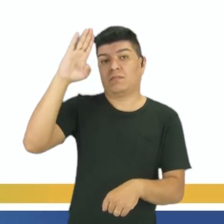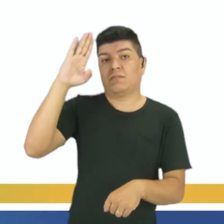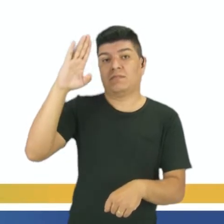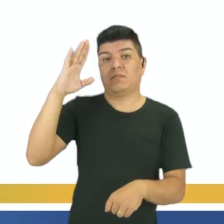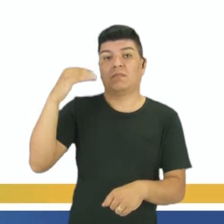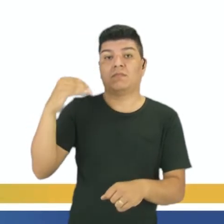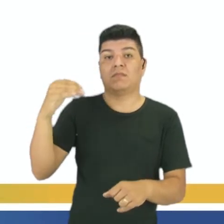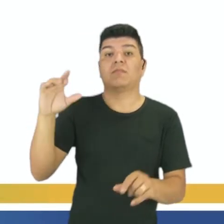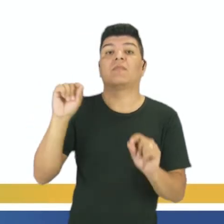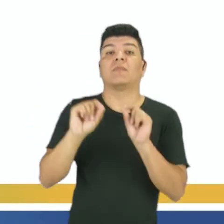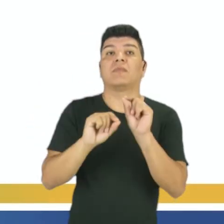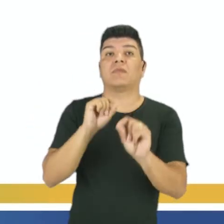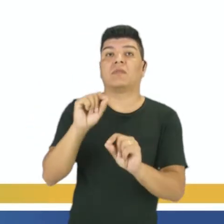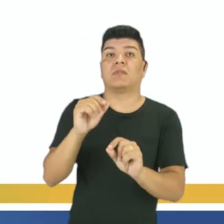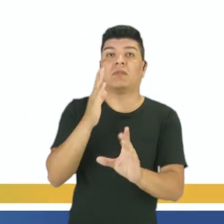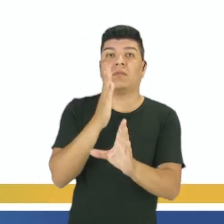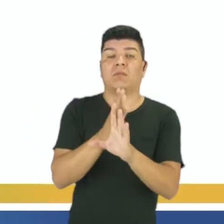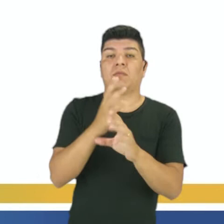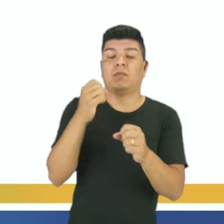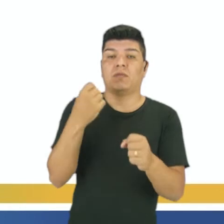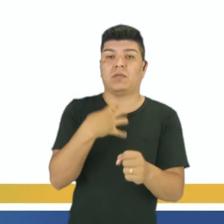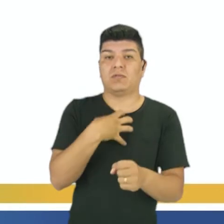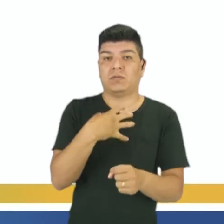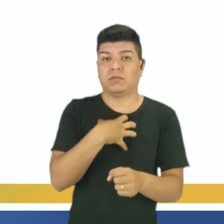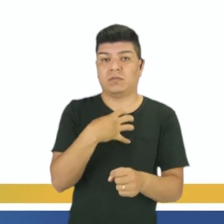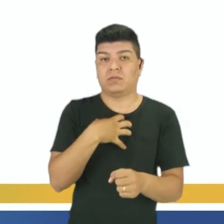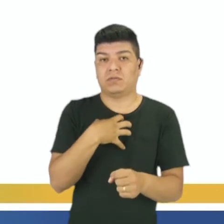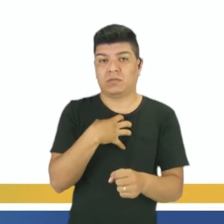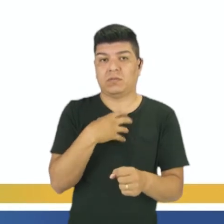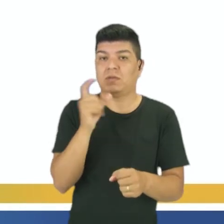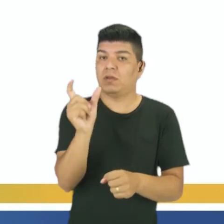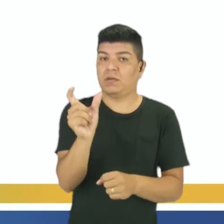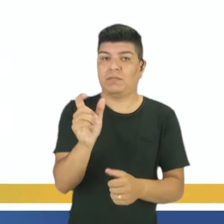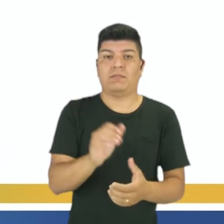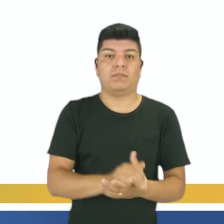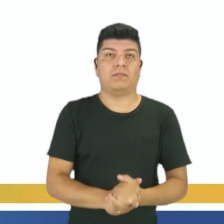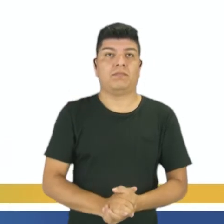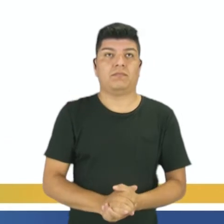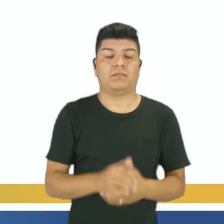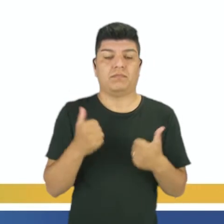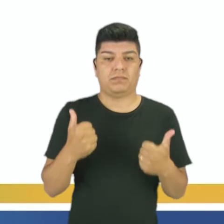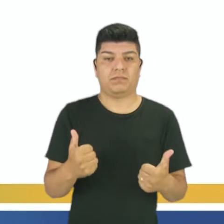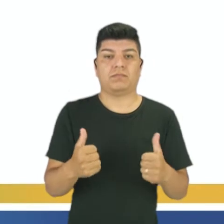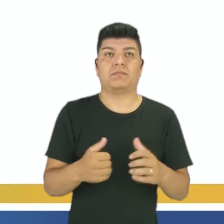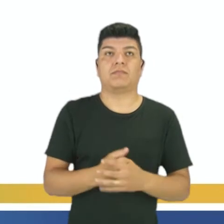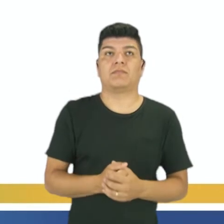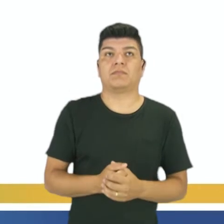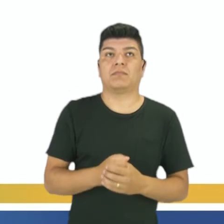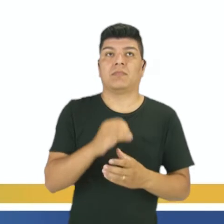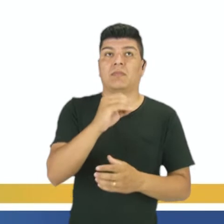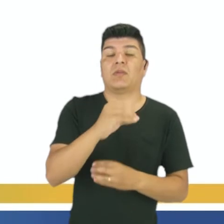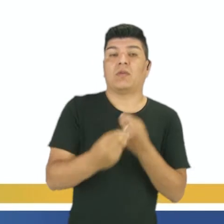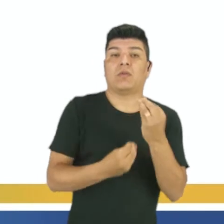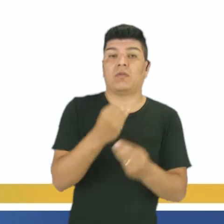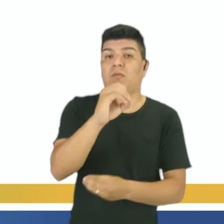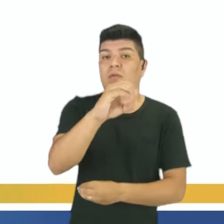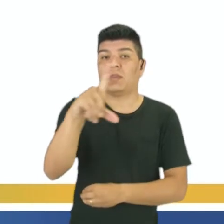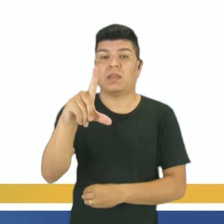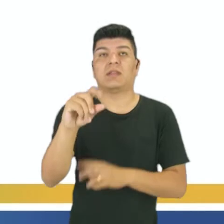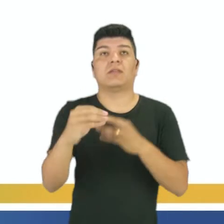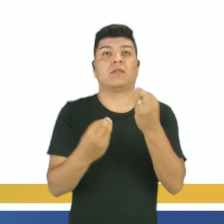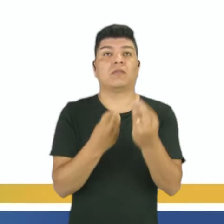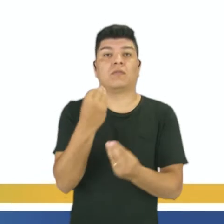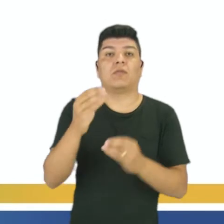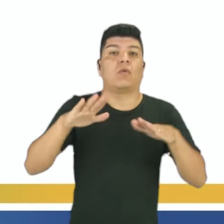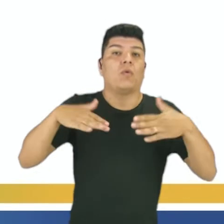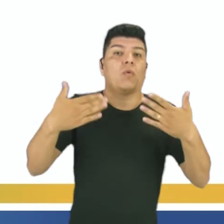aproximar o leitor por meio da sua sensibilidade através das palavras. Certo? Como que elas são classificadas? Ou seja,